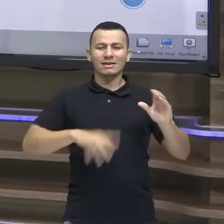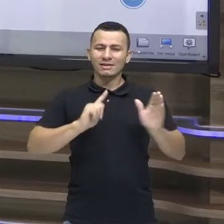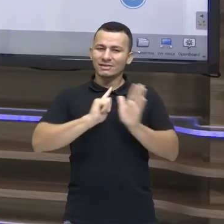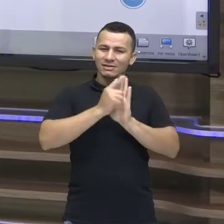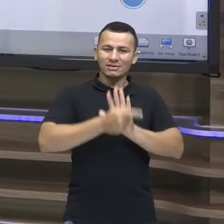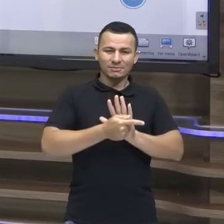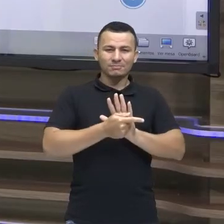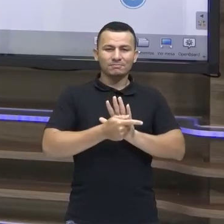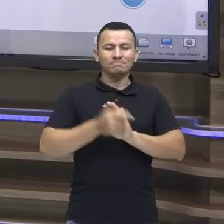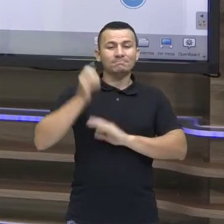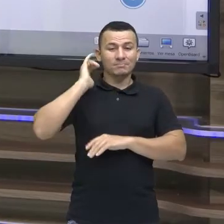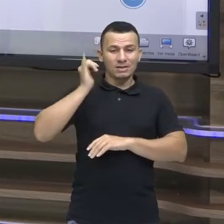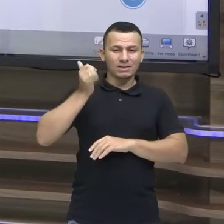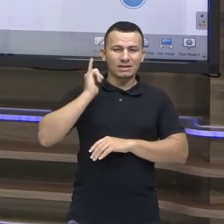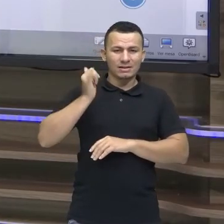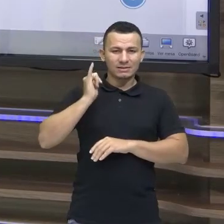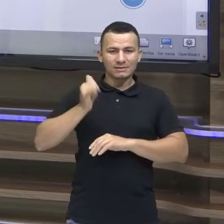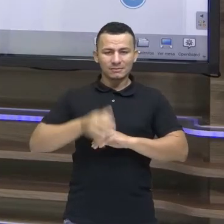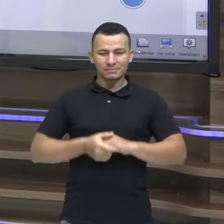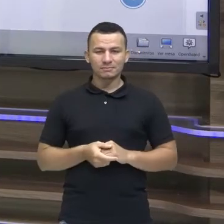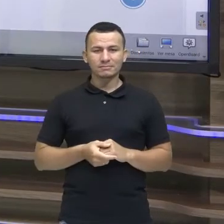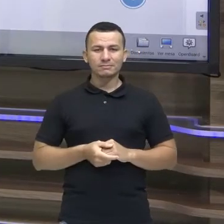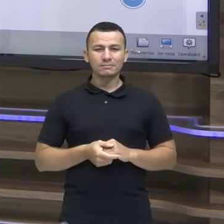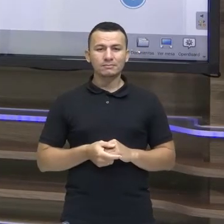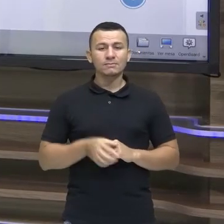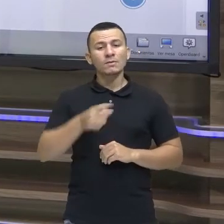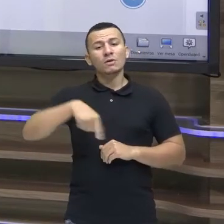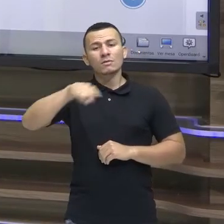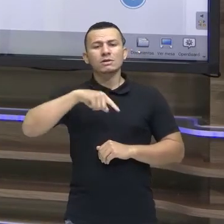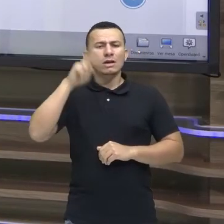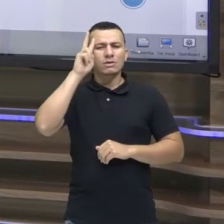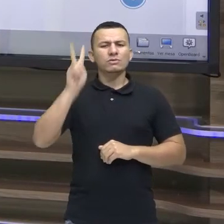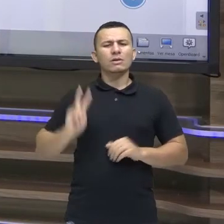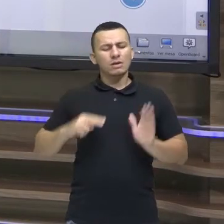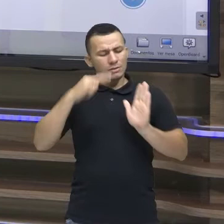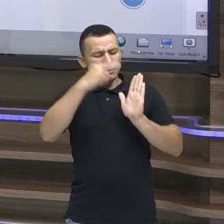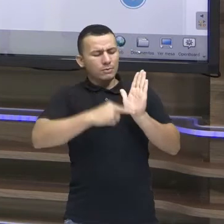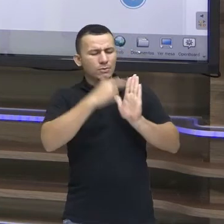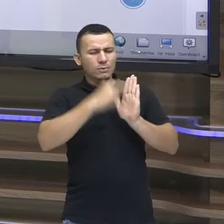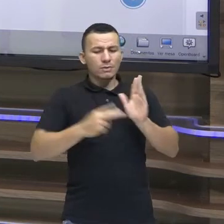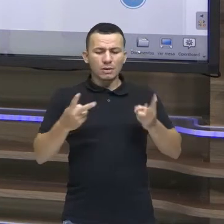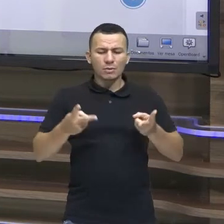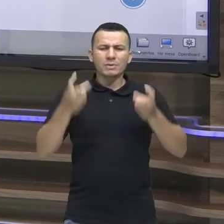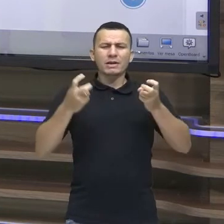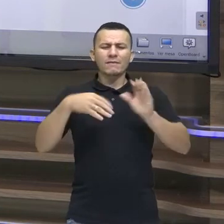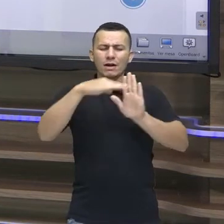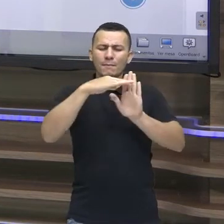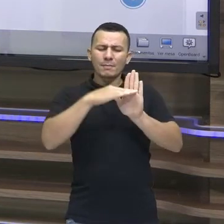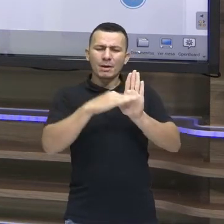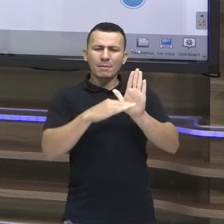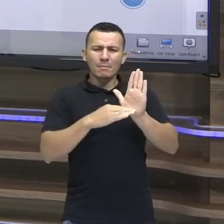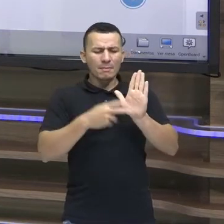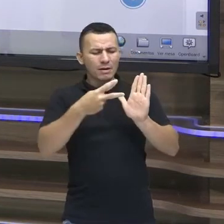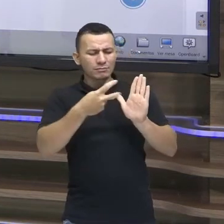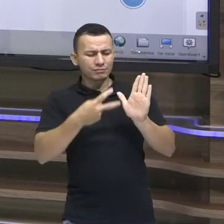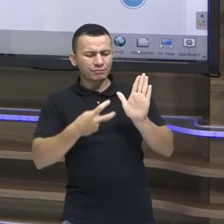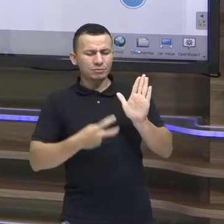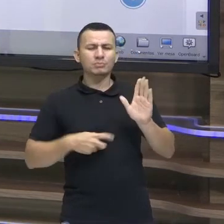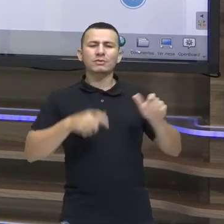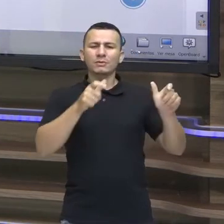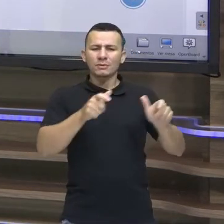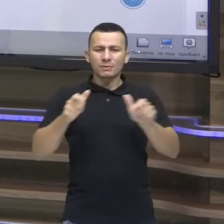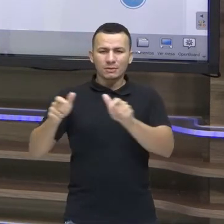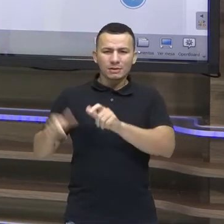gênero narrativo. Quando você estiver lendo uma história e observar essas características, tem tempo, tem lugar, tem conflito,